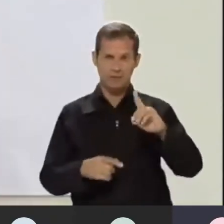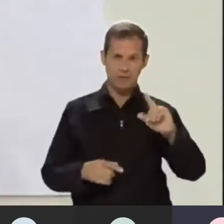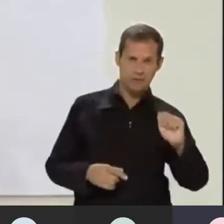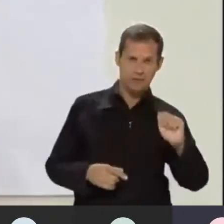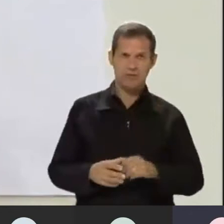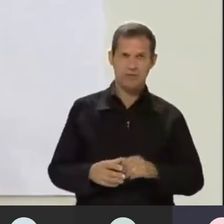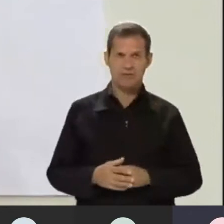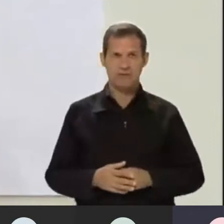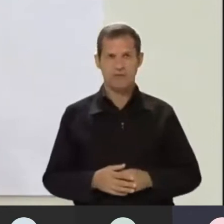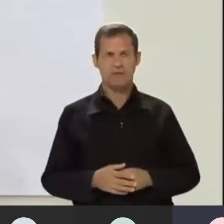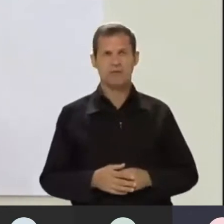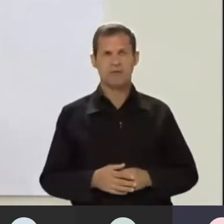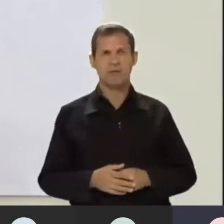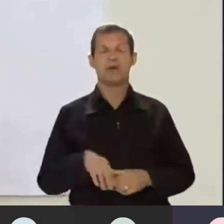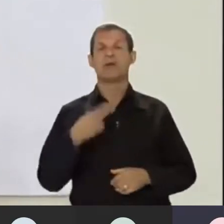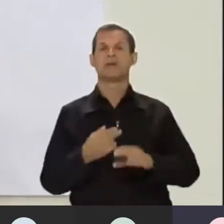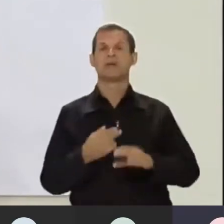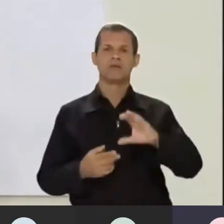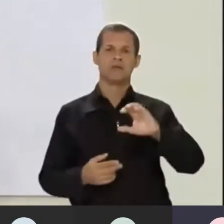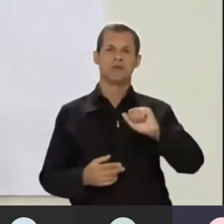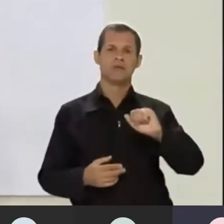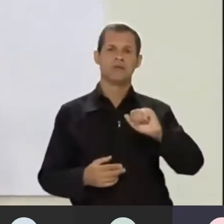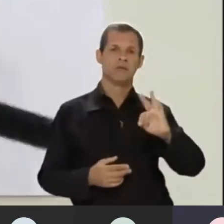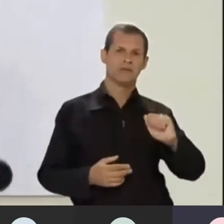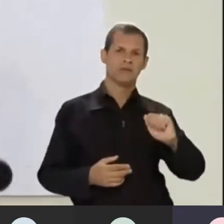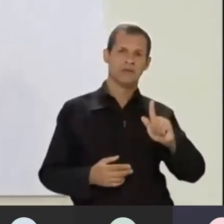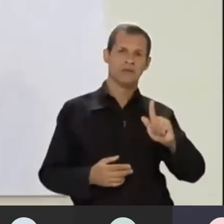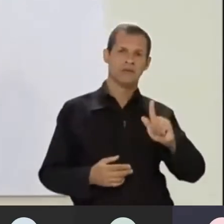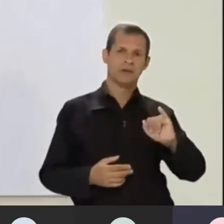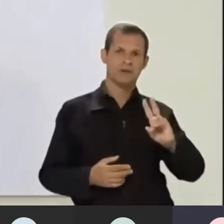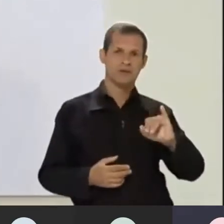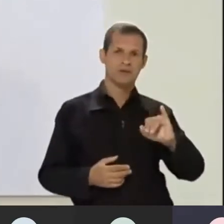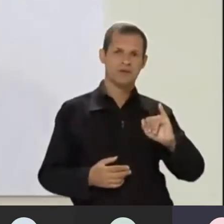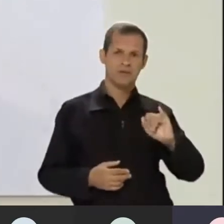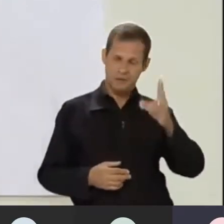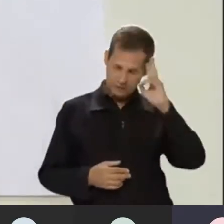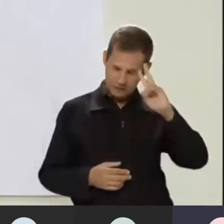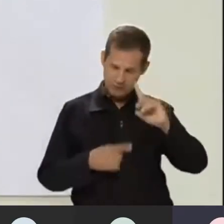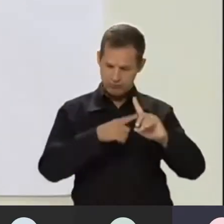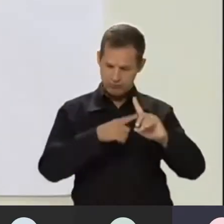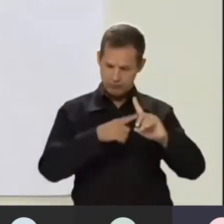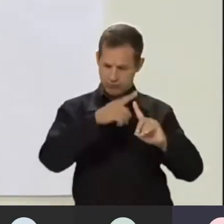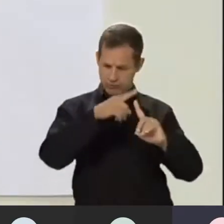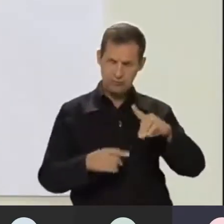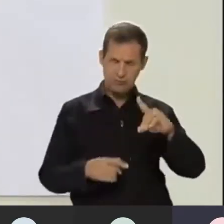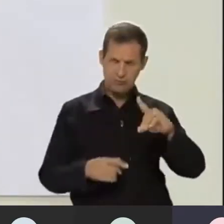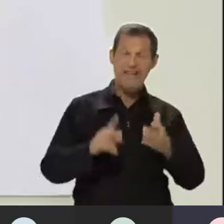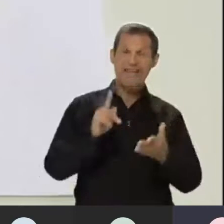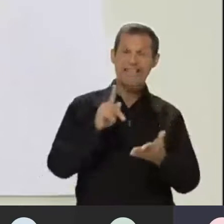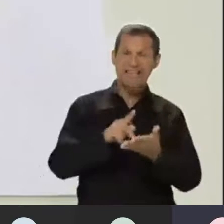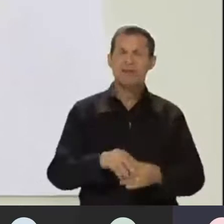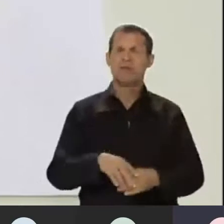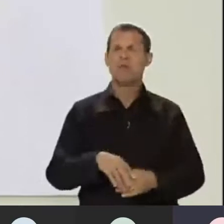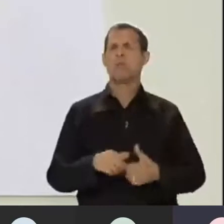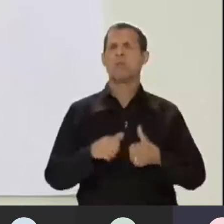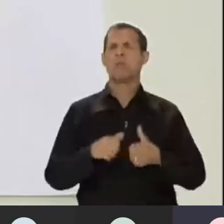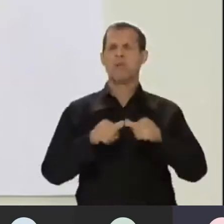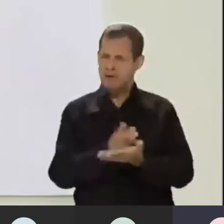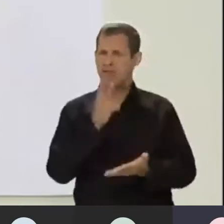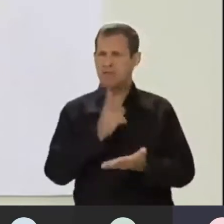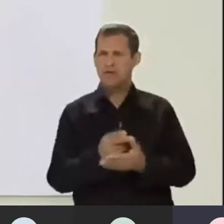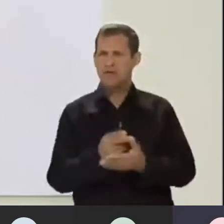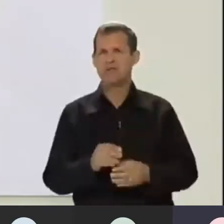média na nossa carta de Givone. Lembrando que essa temperatura média, na verdade, é que para não ficar